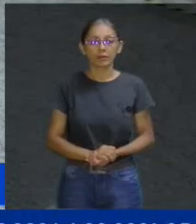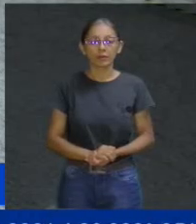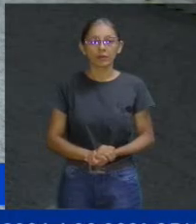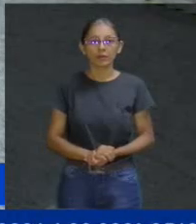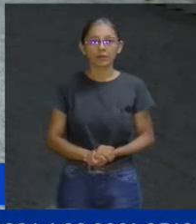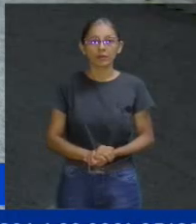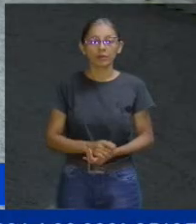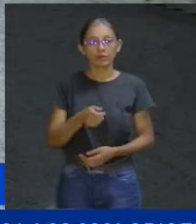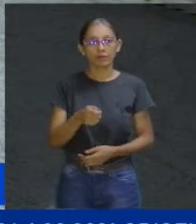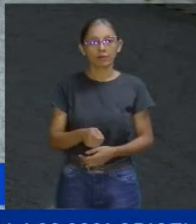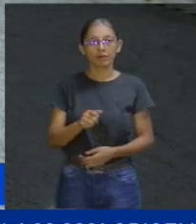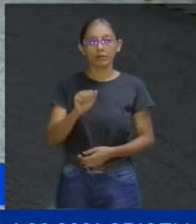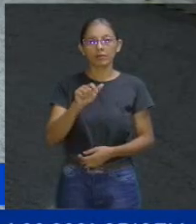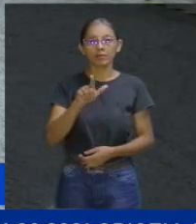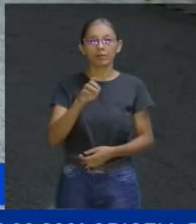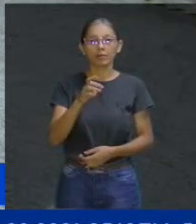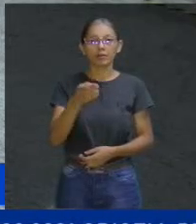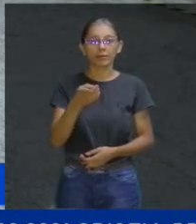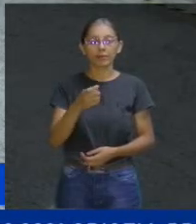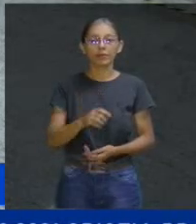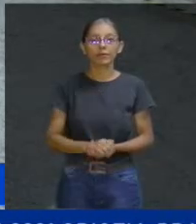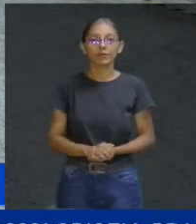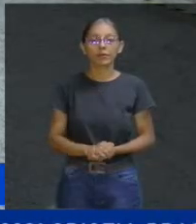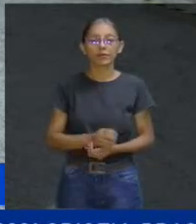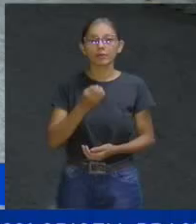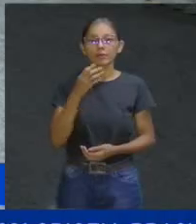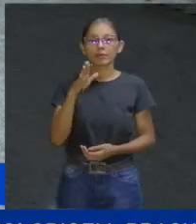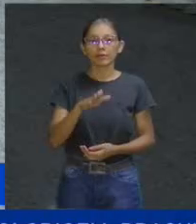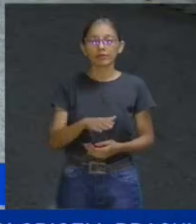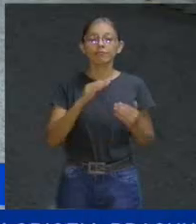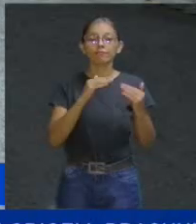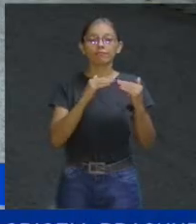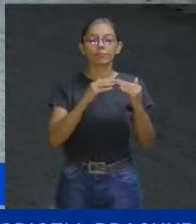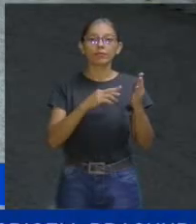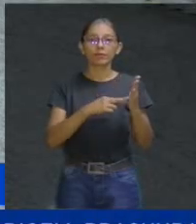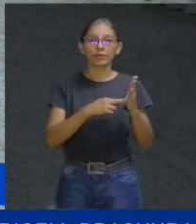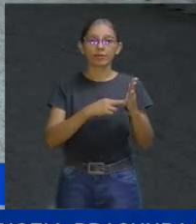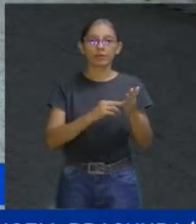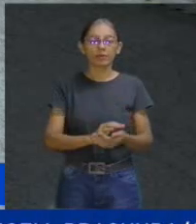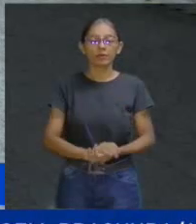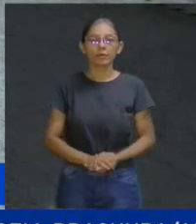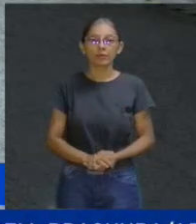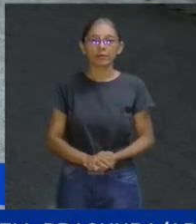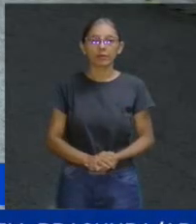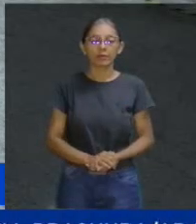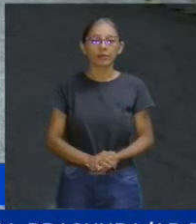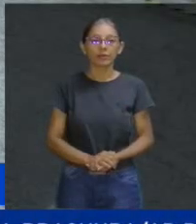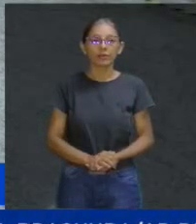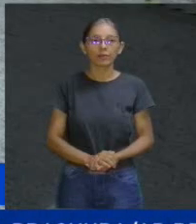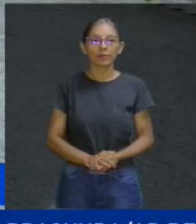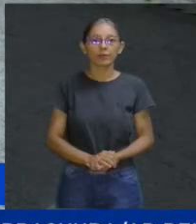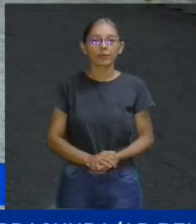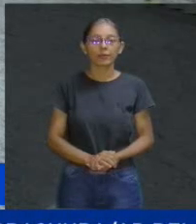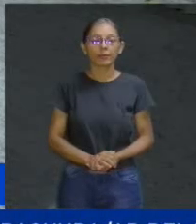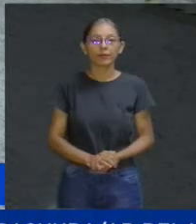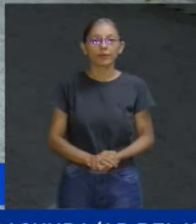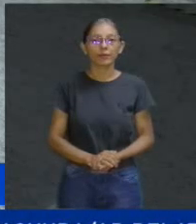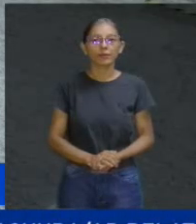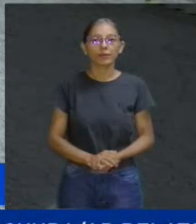Lamir. Boa tarde a todos. Acompanhe a senhora relatora, senhor presidente. Com a senhora relatora.